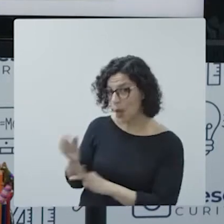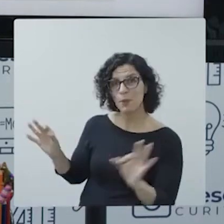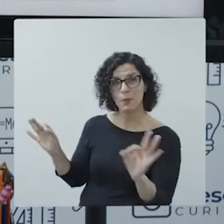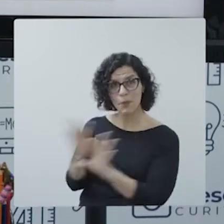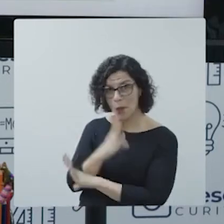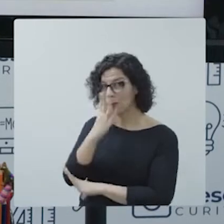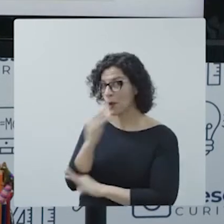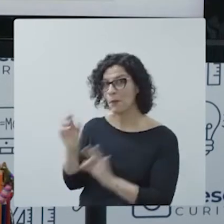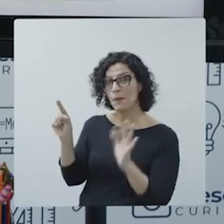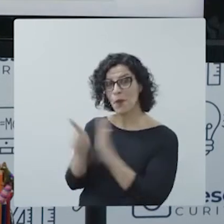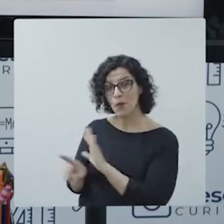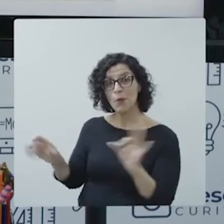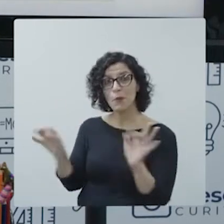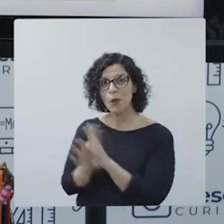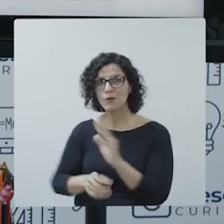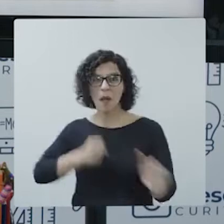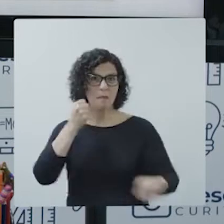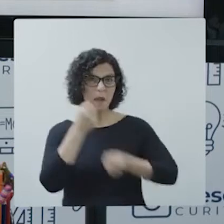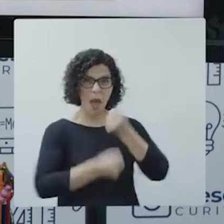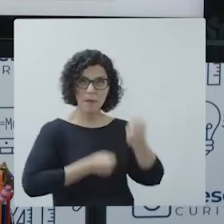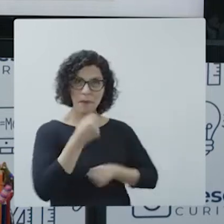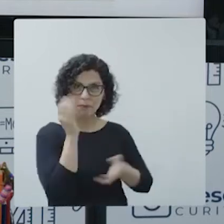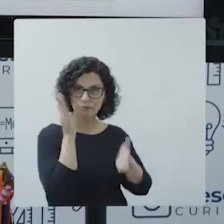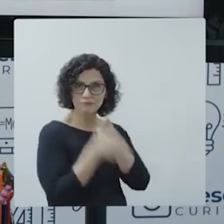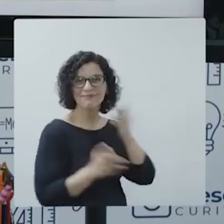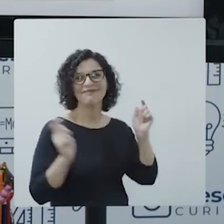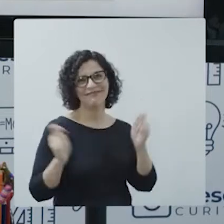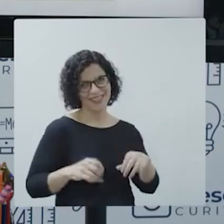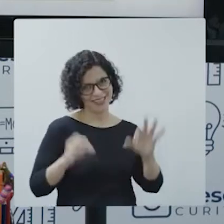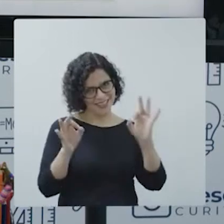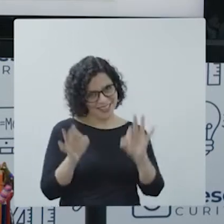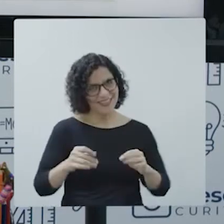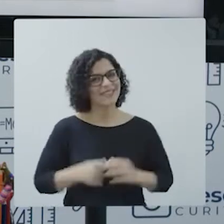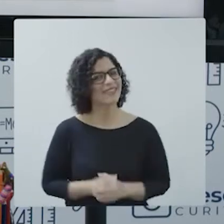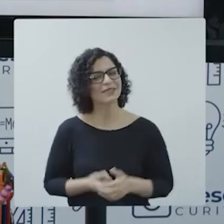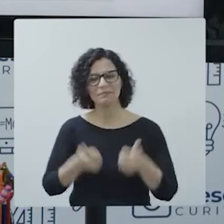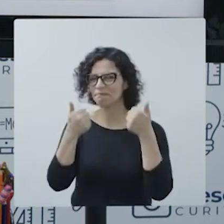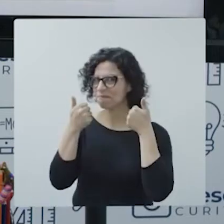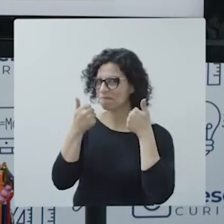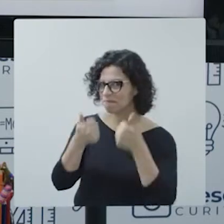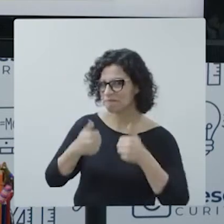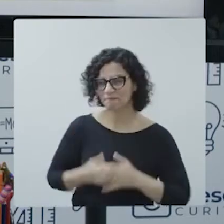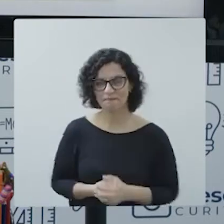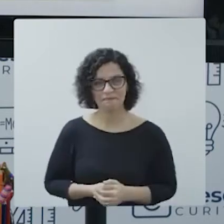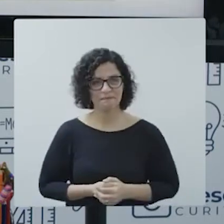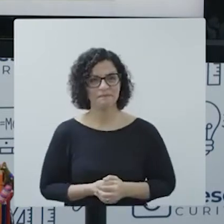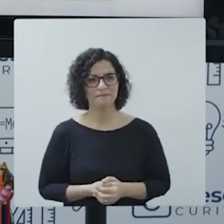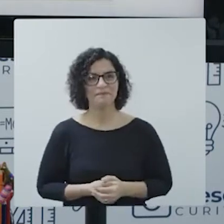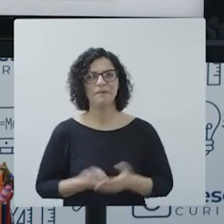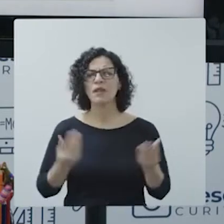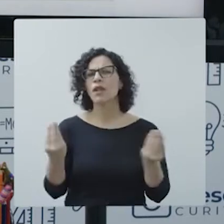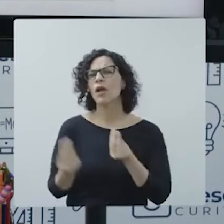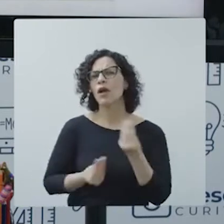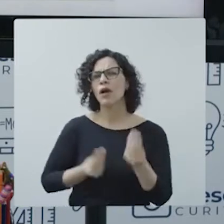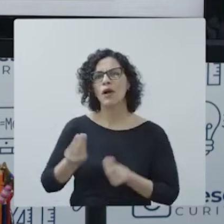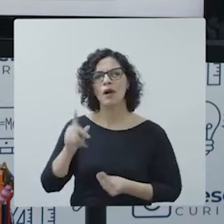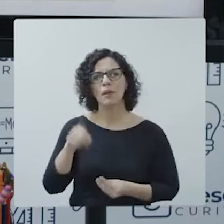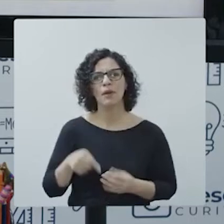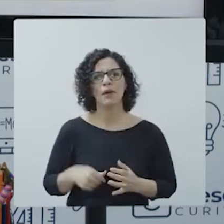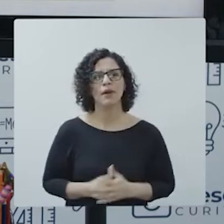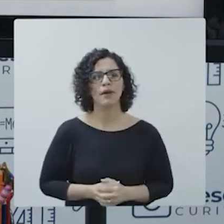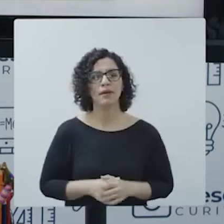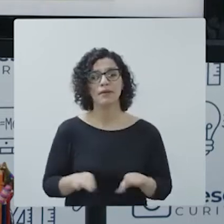pronto. E quando ele está pronto, ele pode correr, certo? Muito bem. E qual